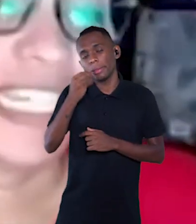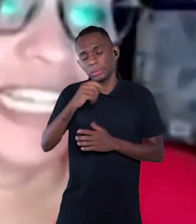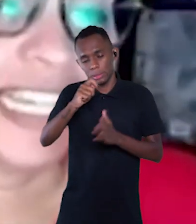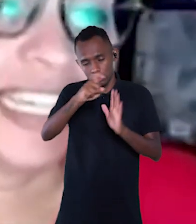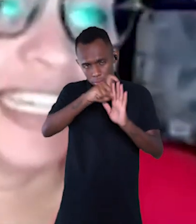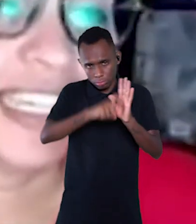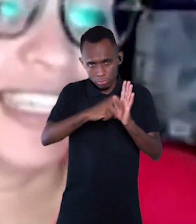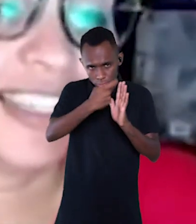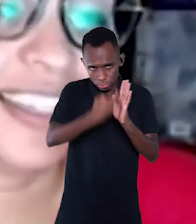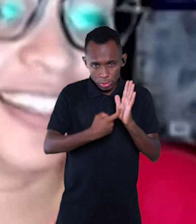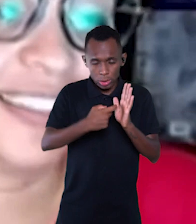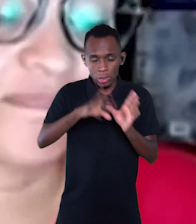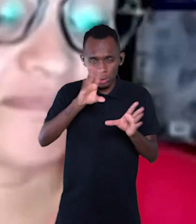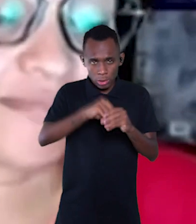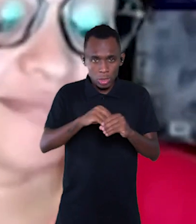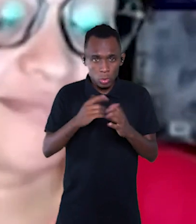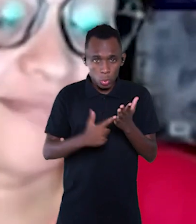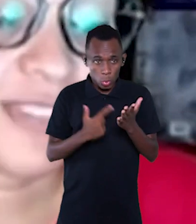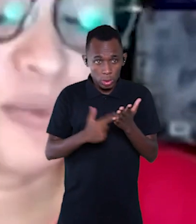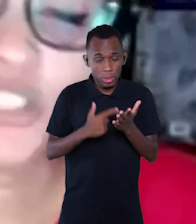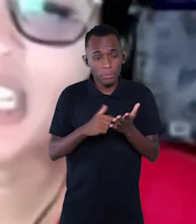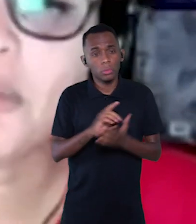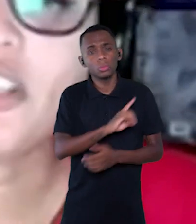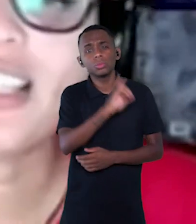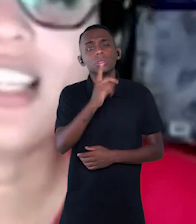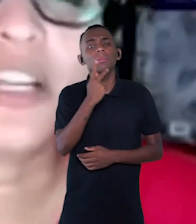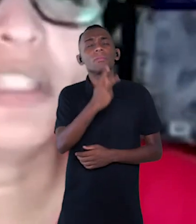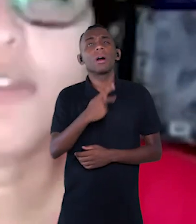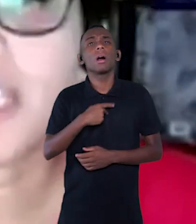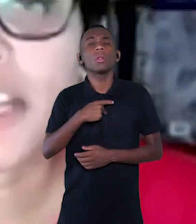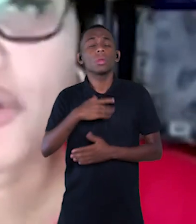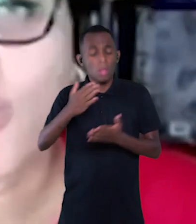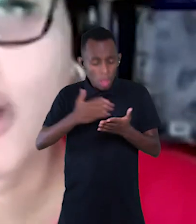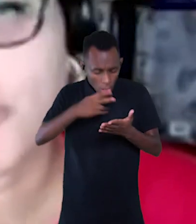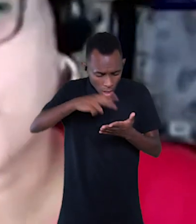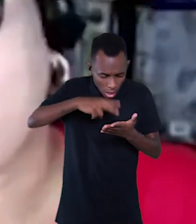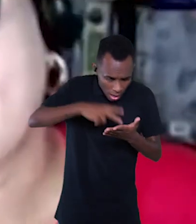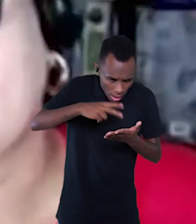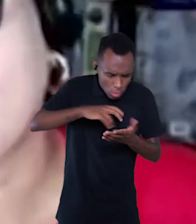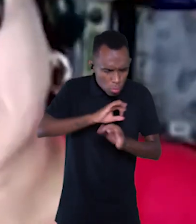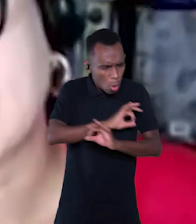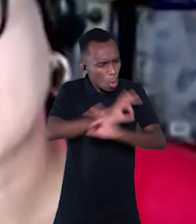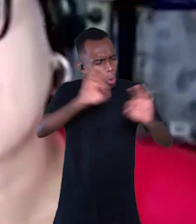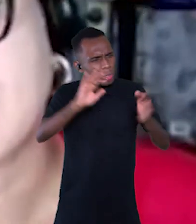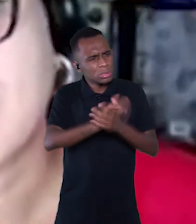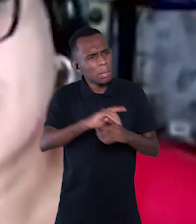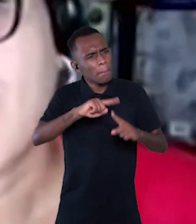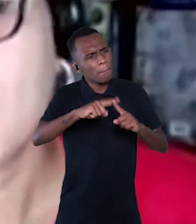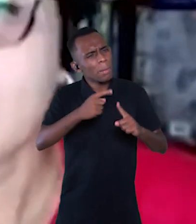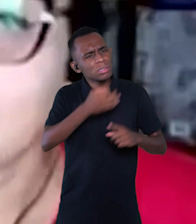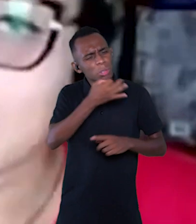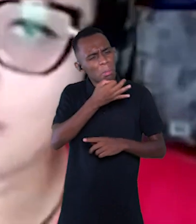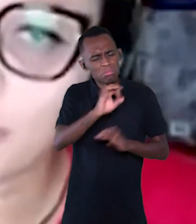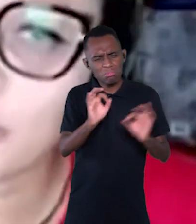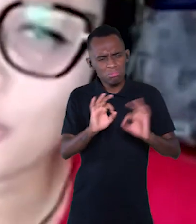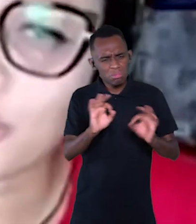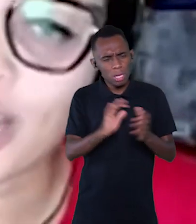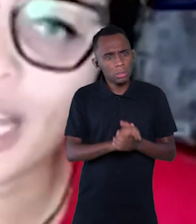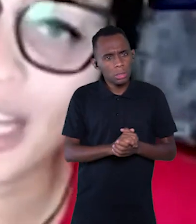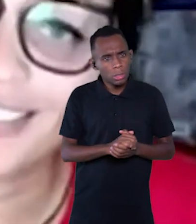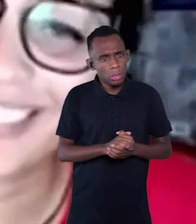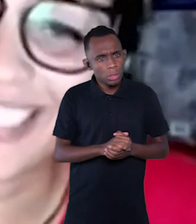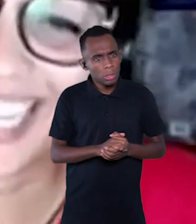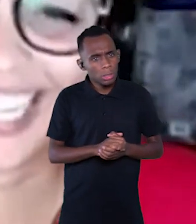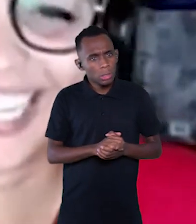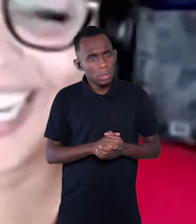livro, e um dia ela me disse que leu o livro e que achou ótimo e não comentou nada. Eu falei, você viu a sua